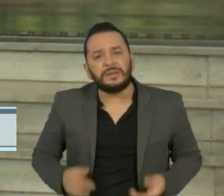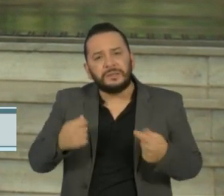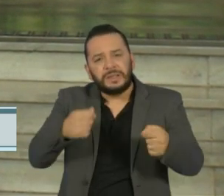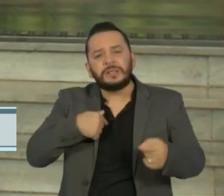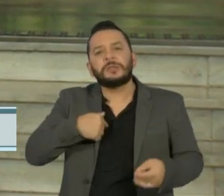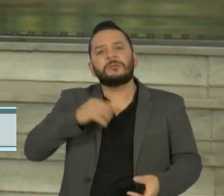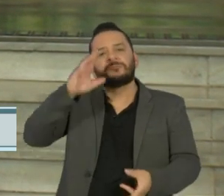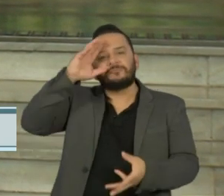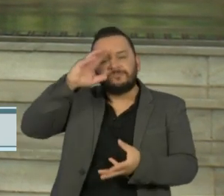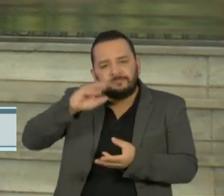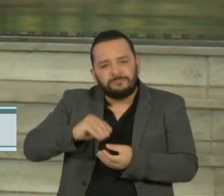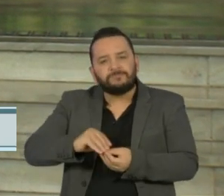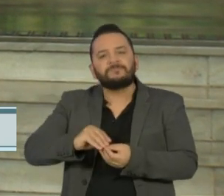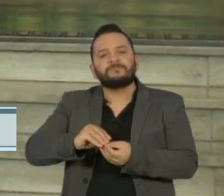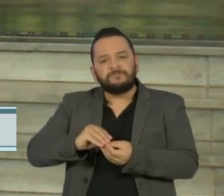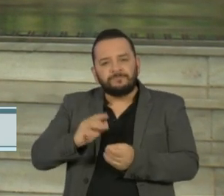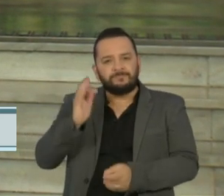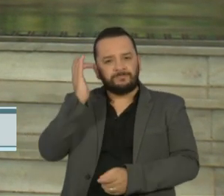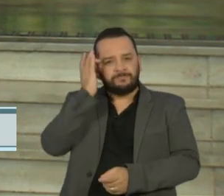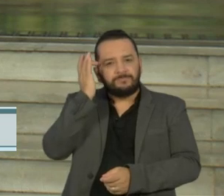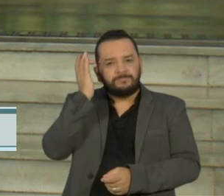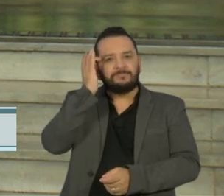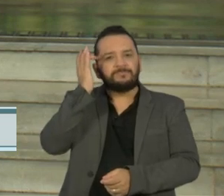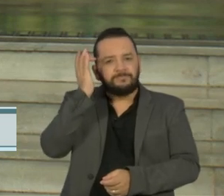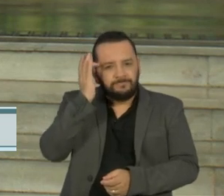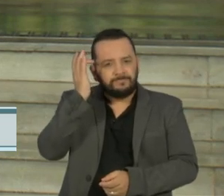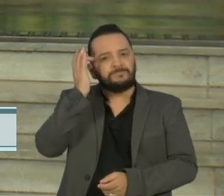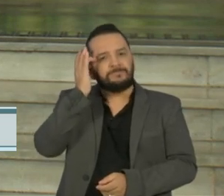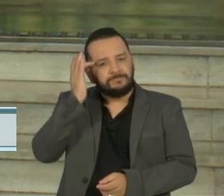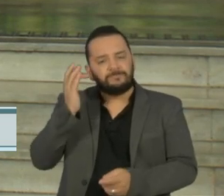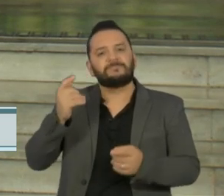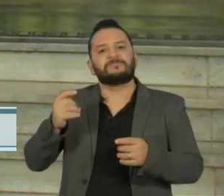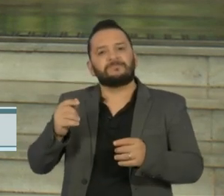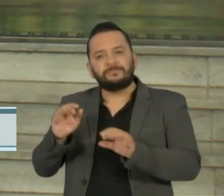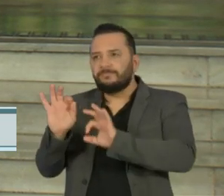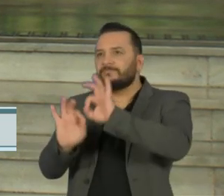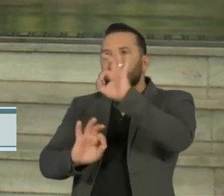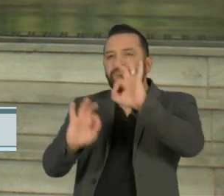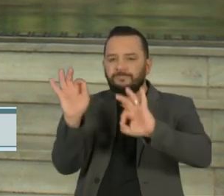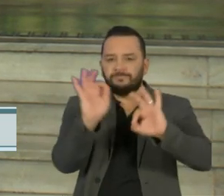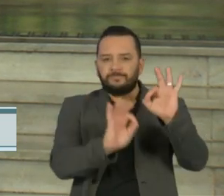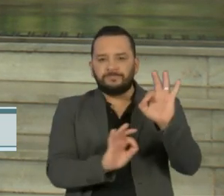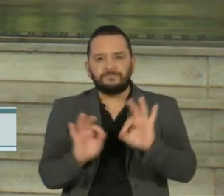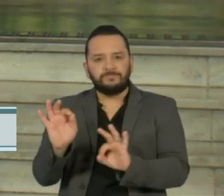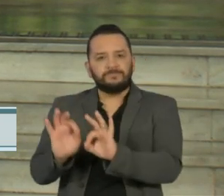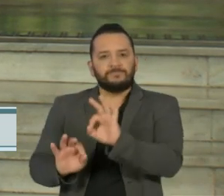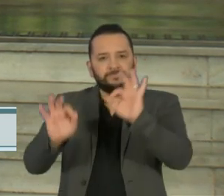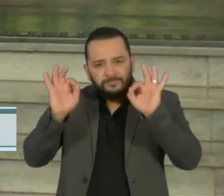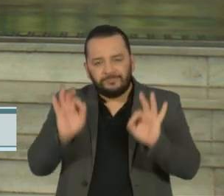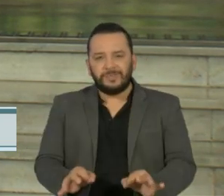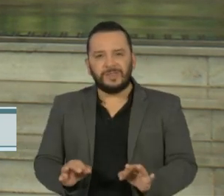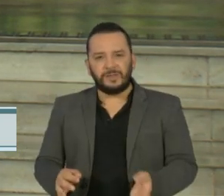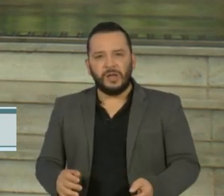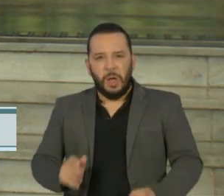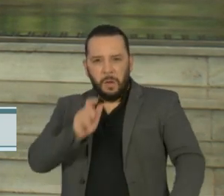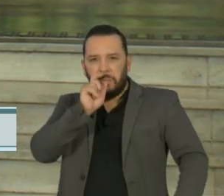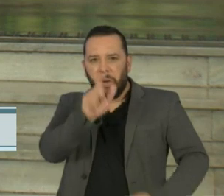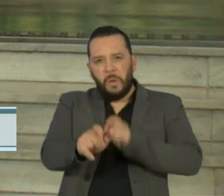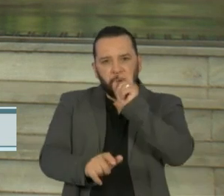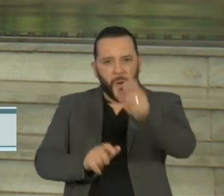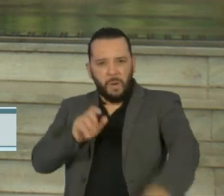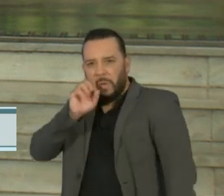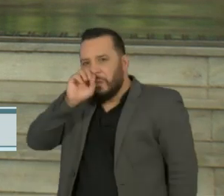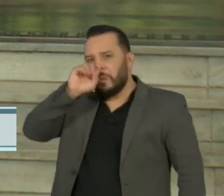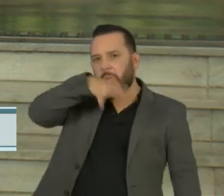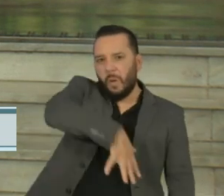com discernimento e com grandeza. Pare com agressões, pare com